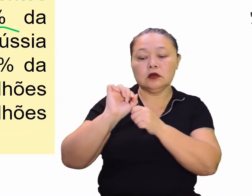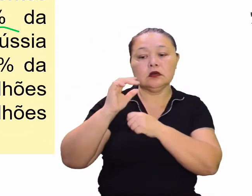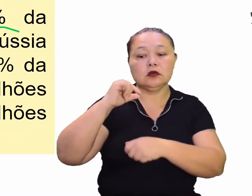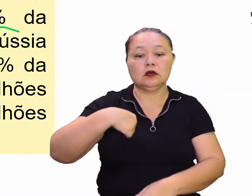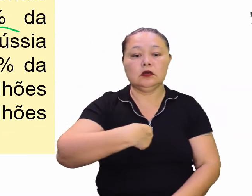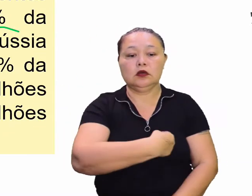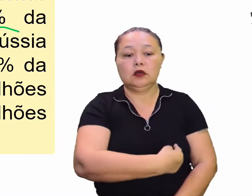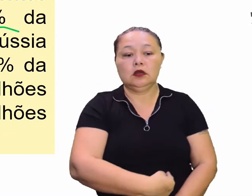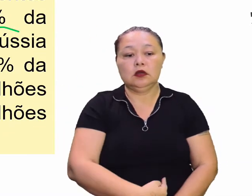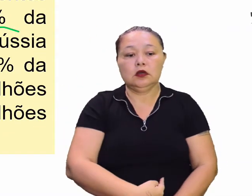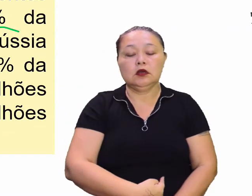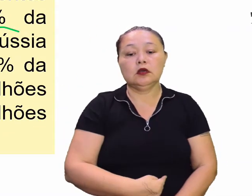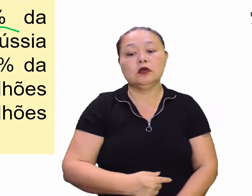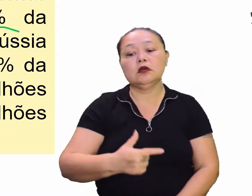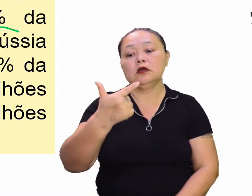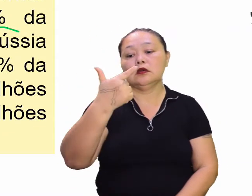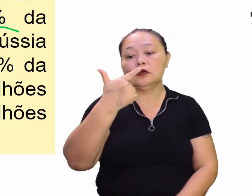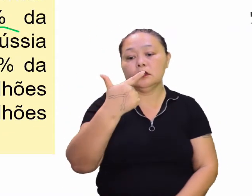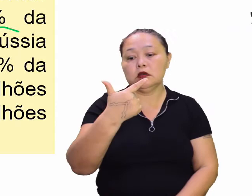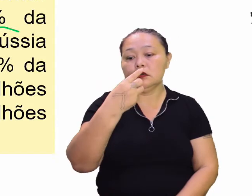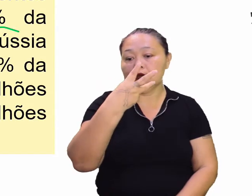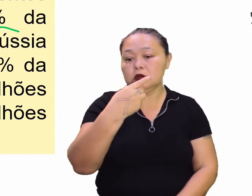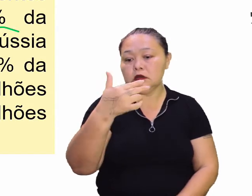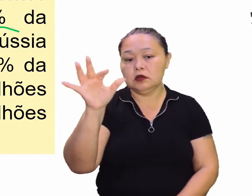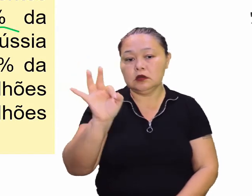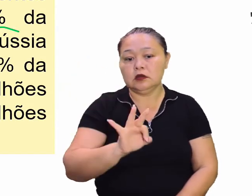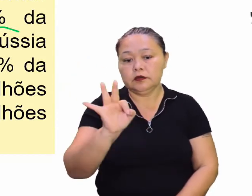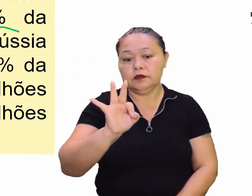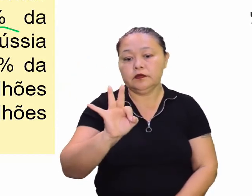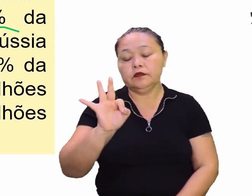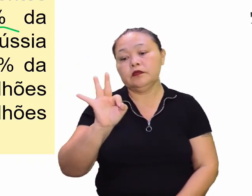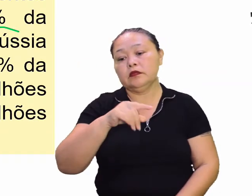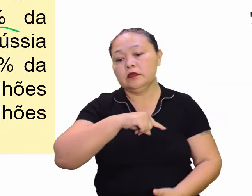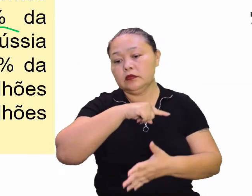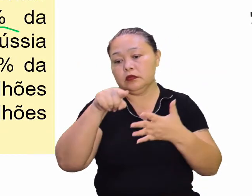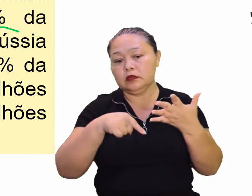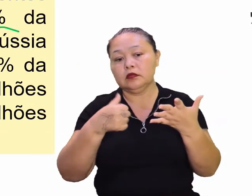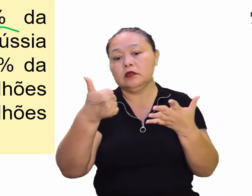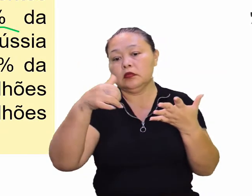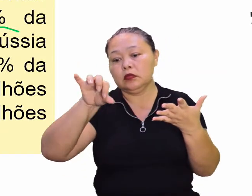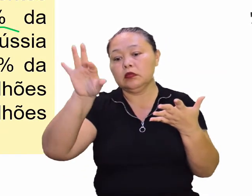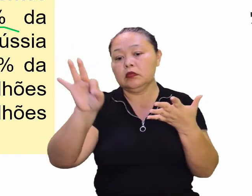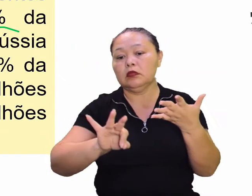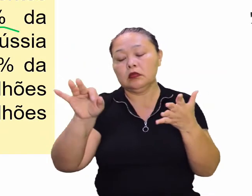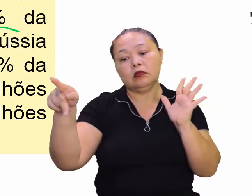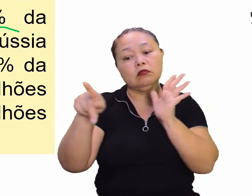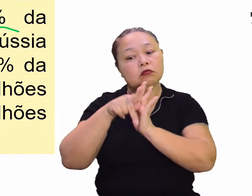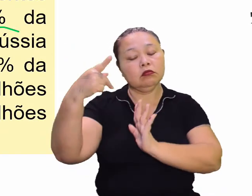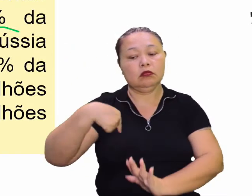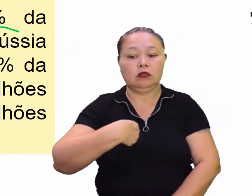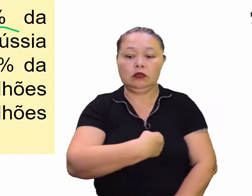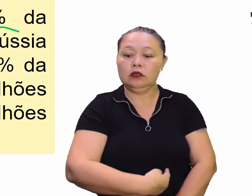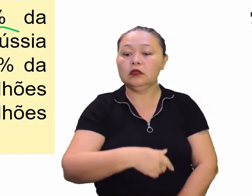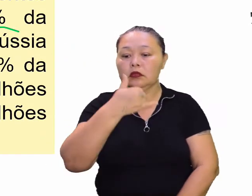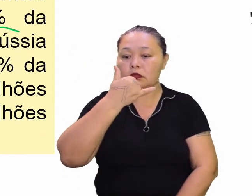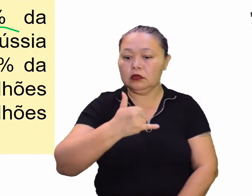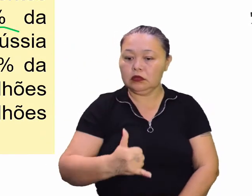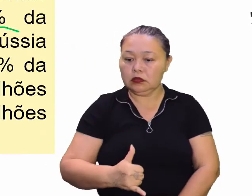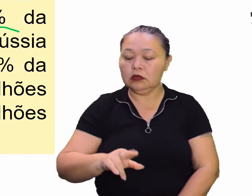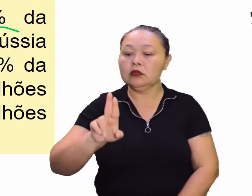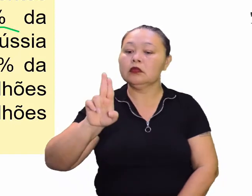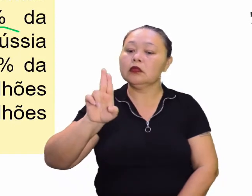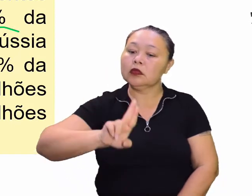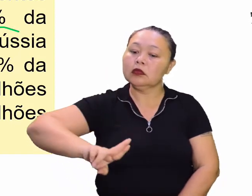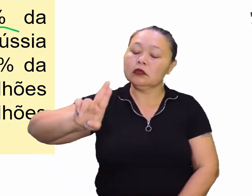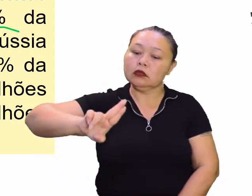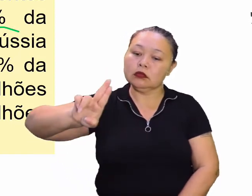China, né? Porque desses 32% que envolve Brasil, Rússia... 19% dele. É muita energia